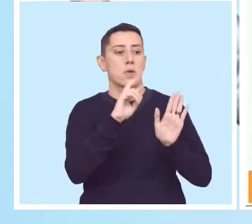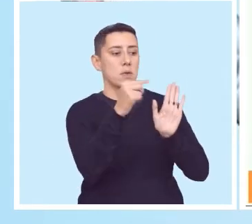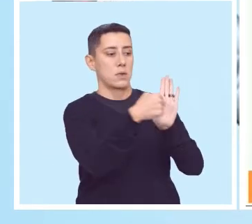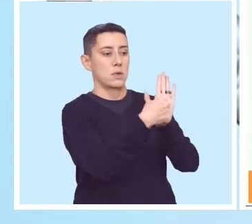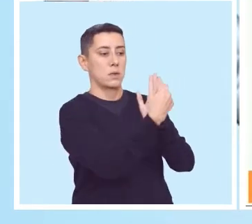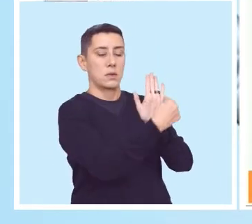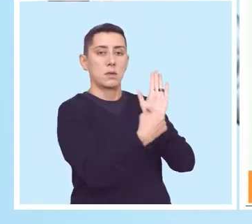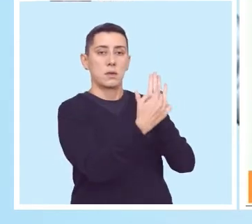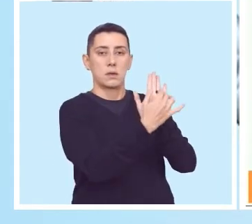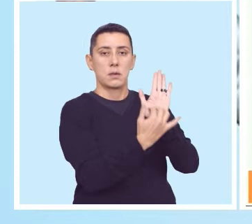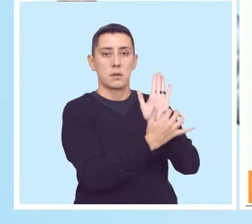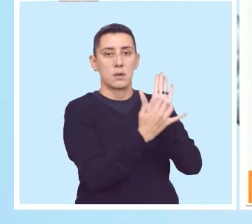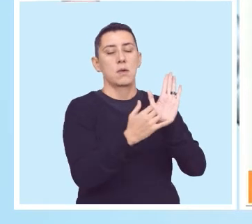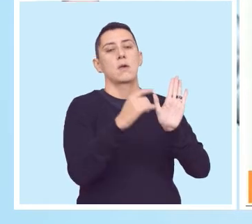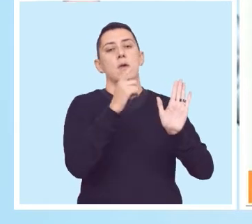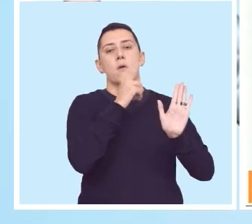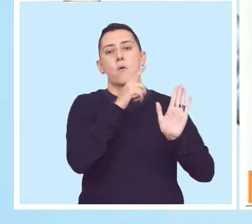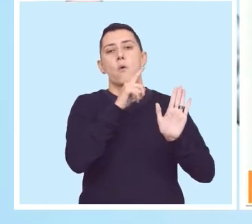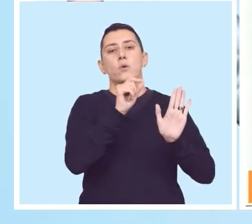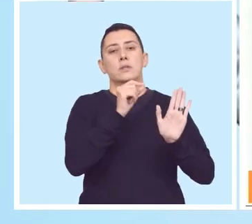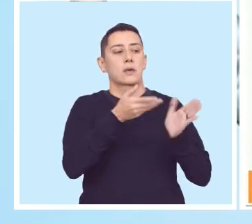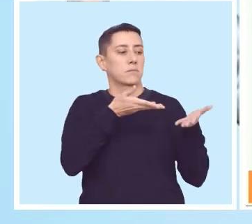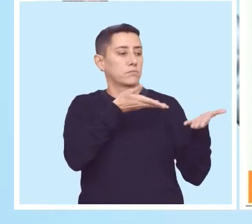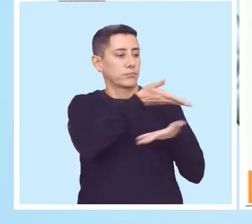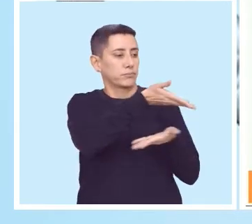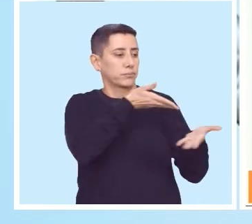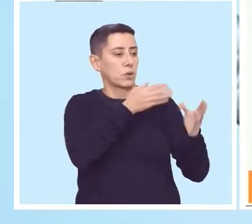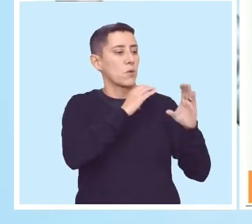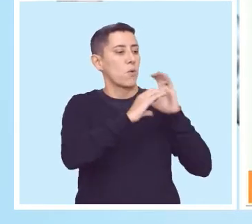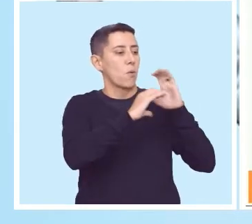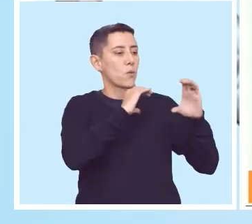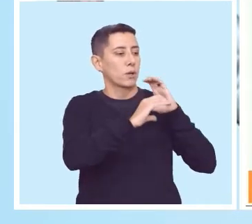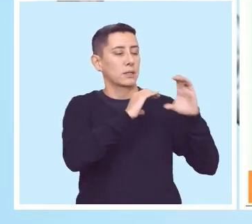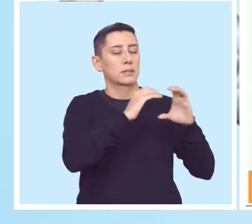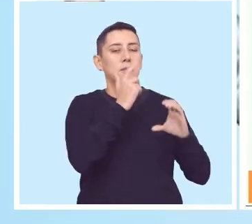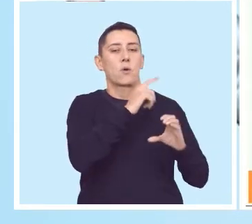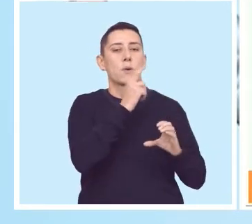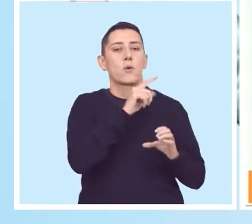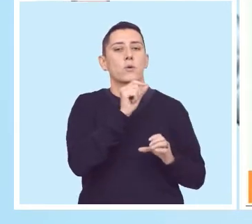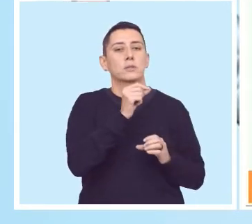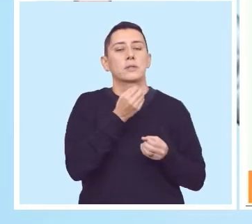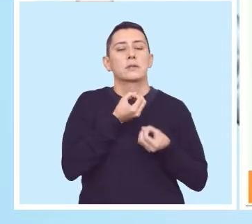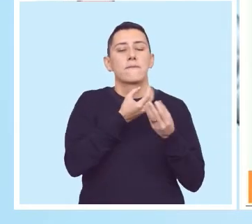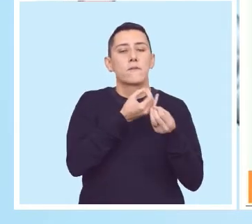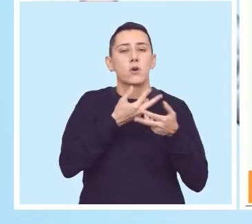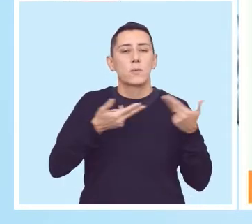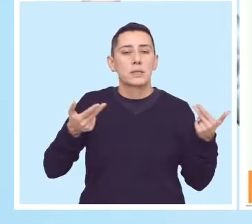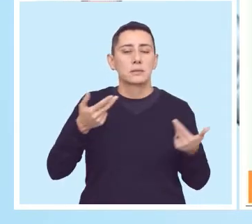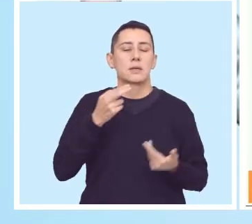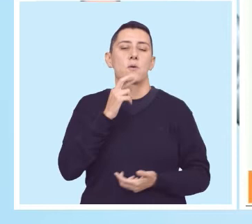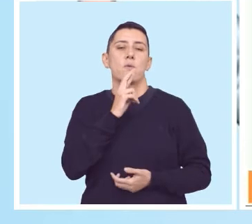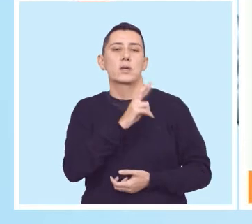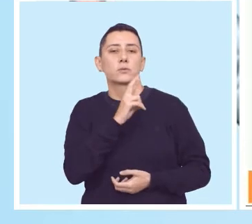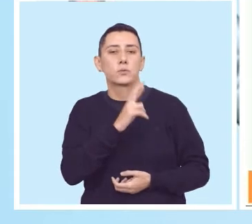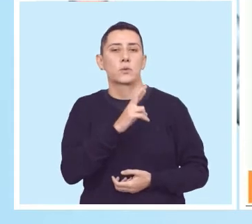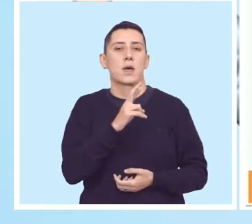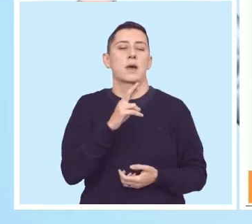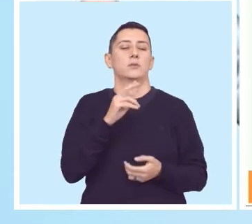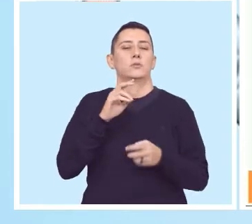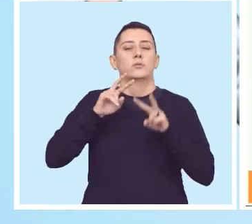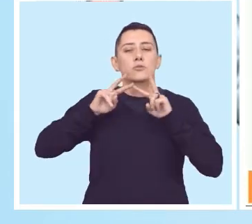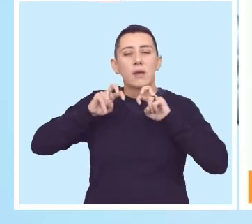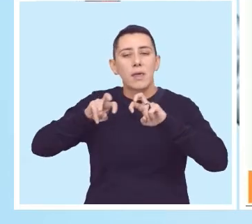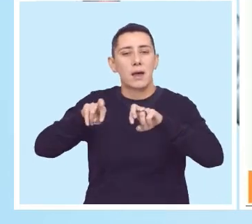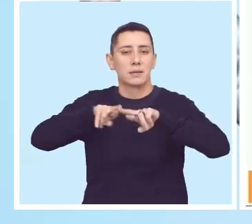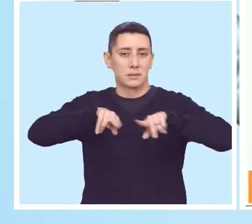outros back-ends conseguem se comunicar para extrair informações acerca dos resultados das inferências que o modelo